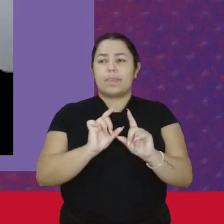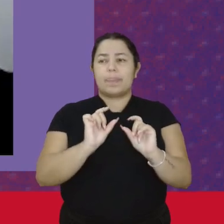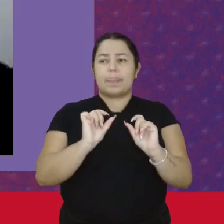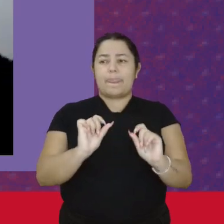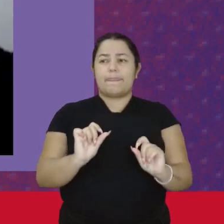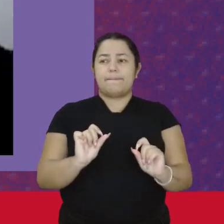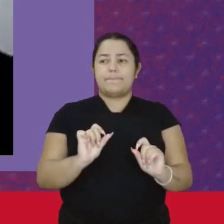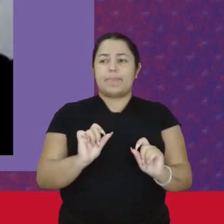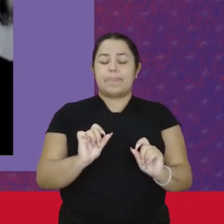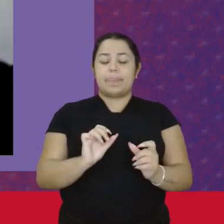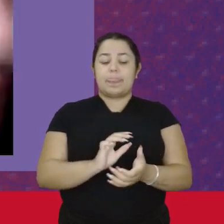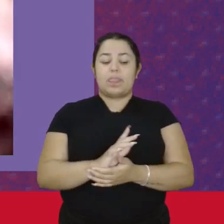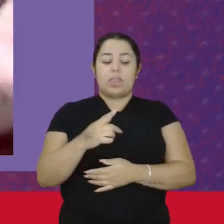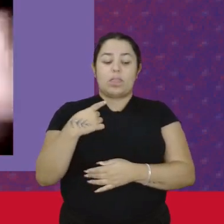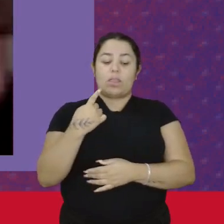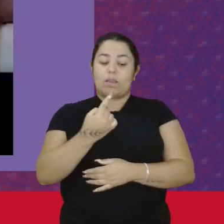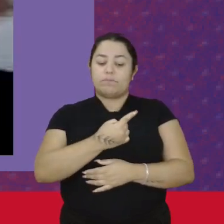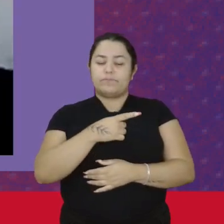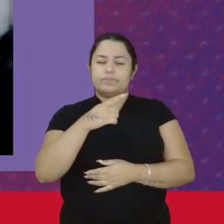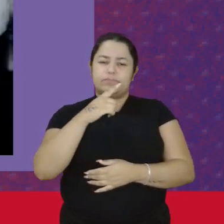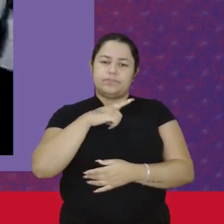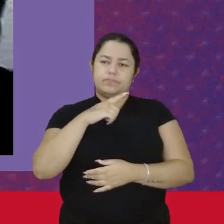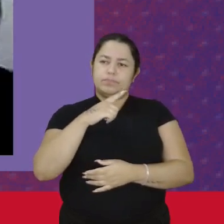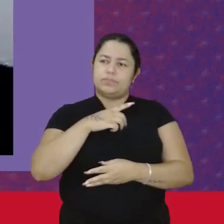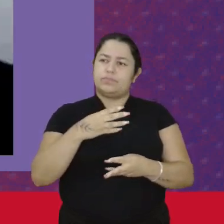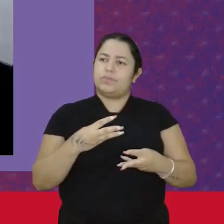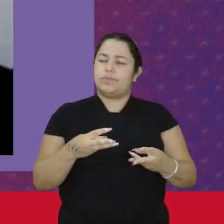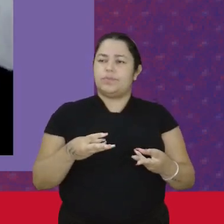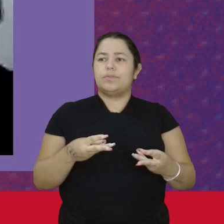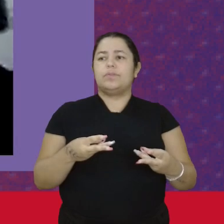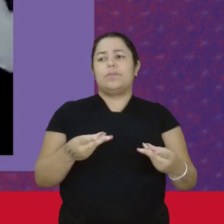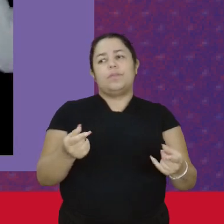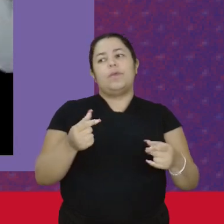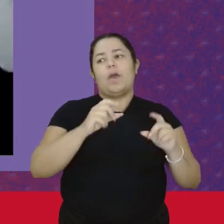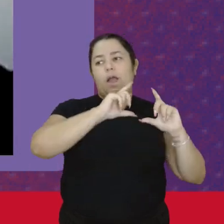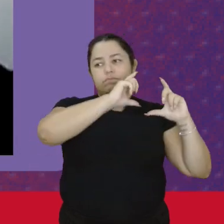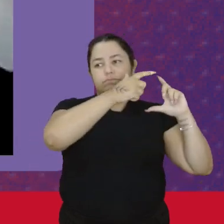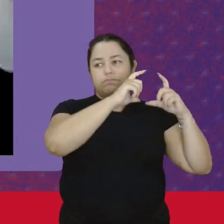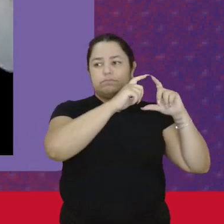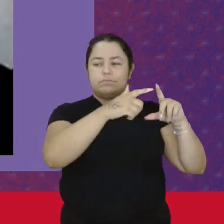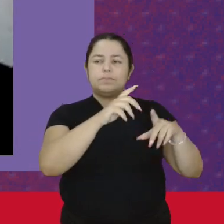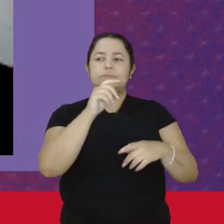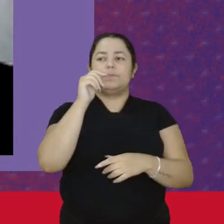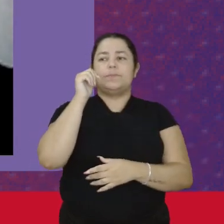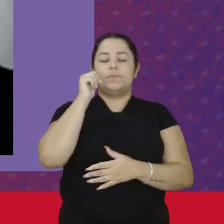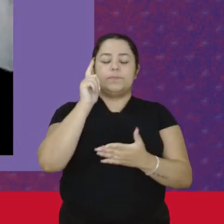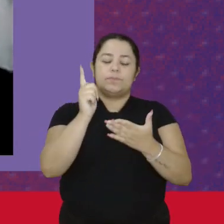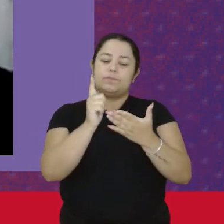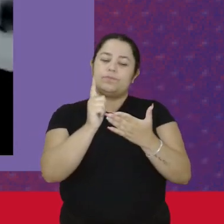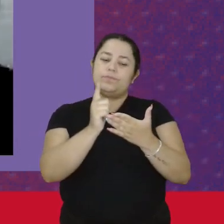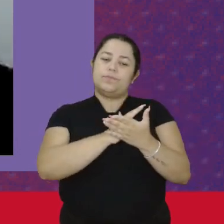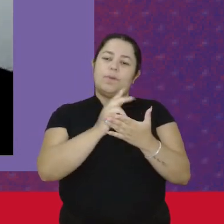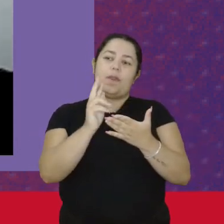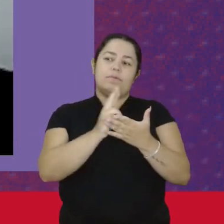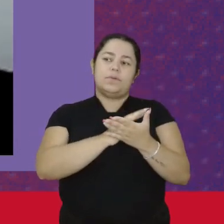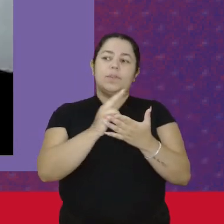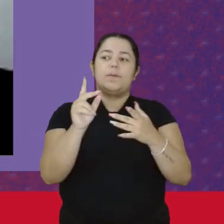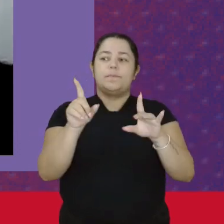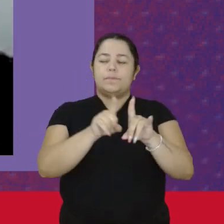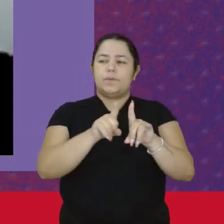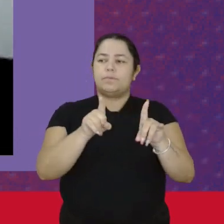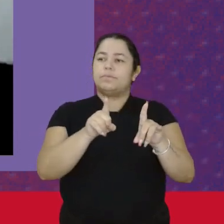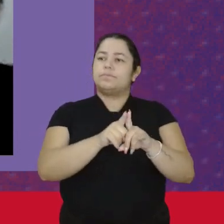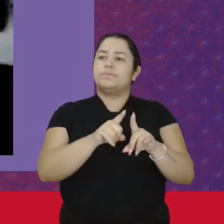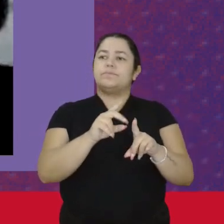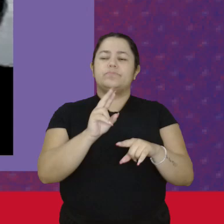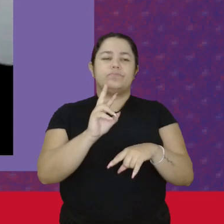e bom, nós tivemos também tradição de revistas femininas e bem conservadoras, né?